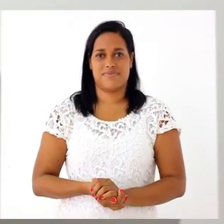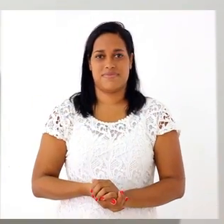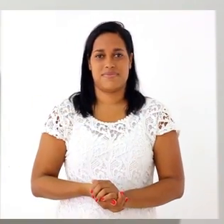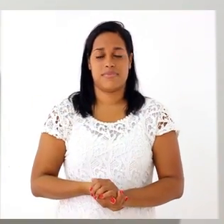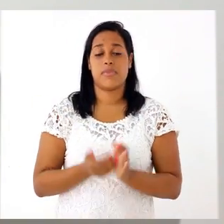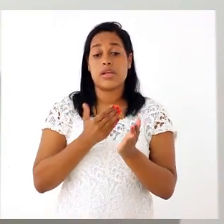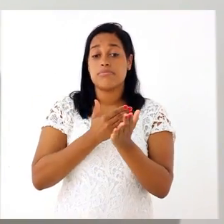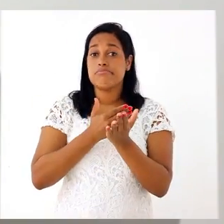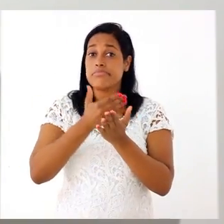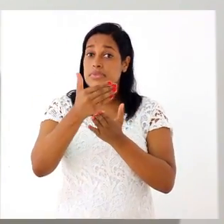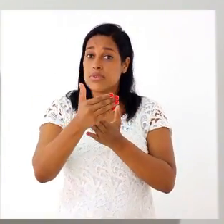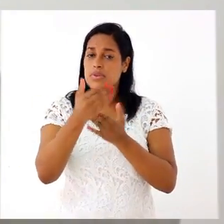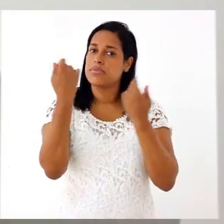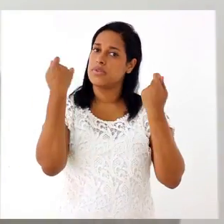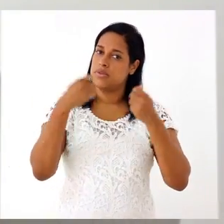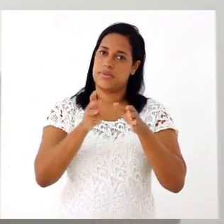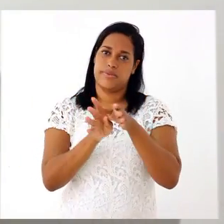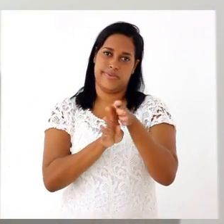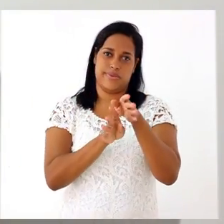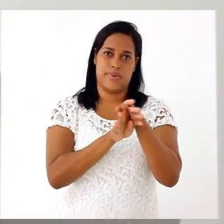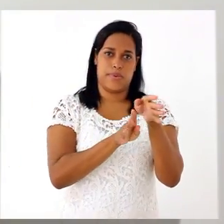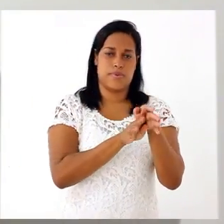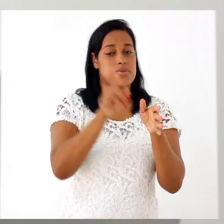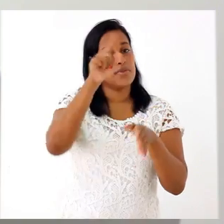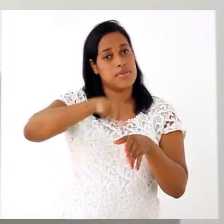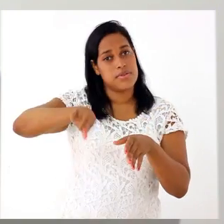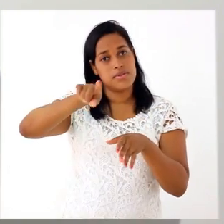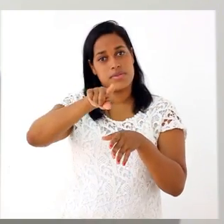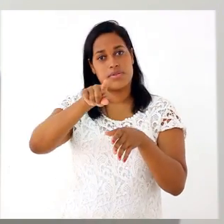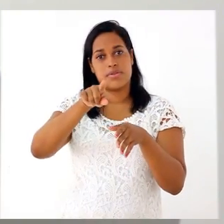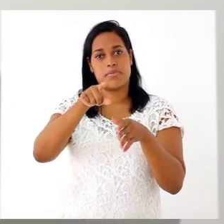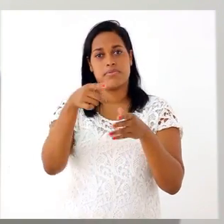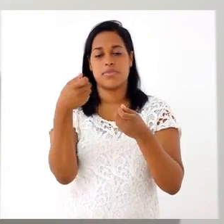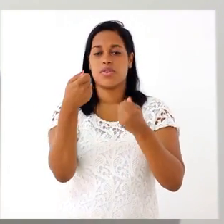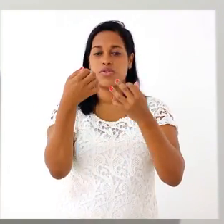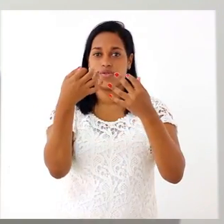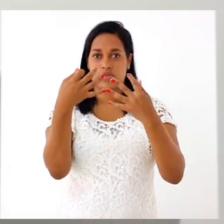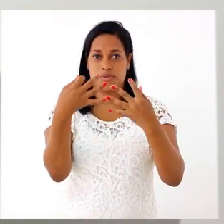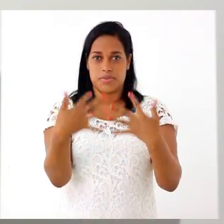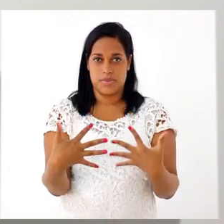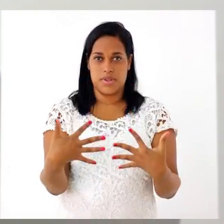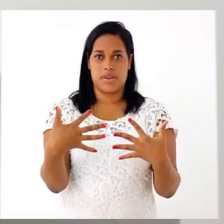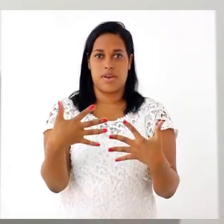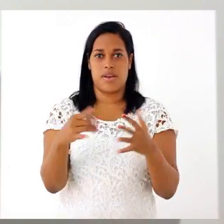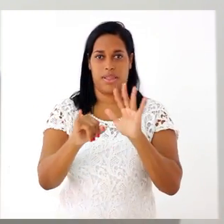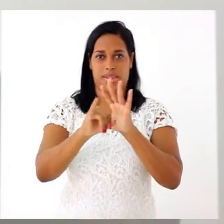Inicialmente, temos que dar alguns conceitos antes de chegar nessa modelagem entidade e relacionamento.